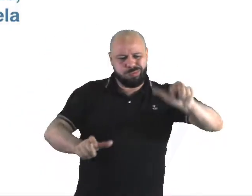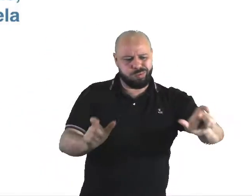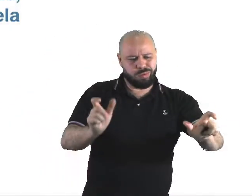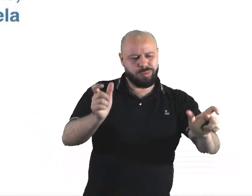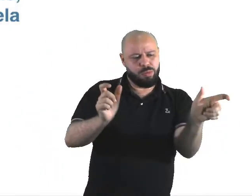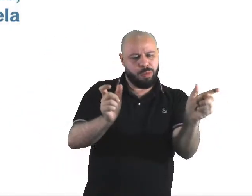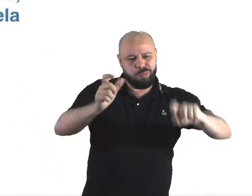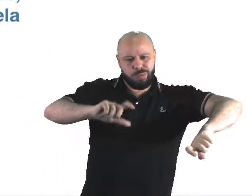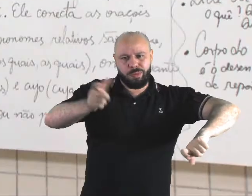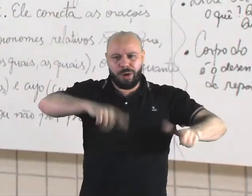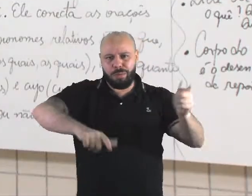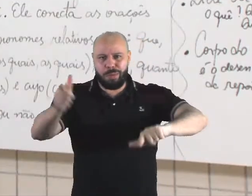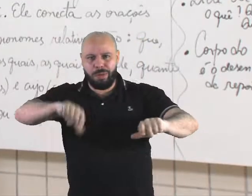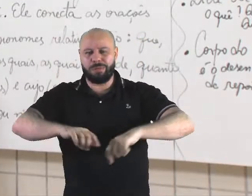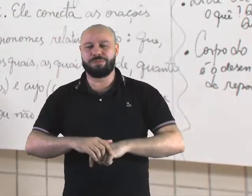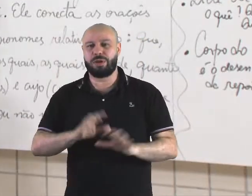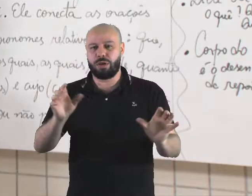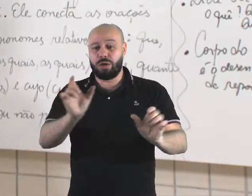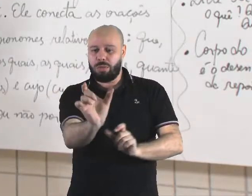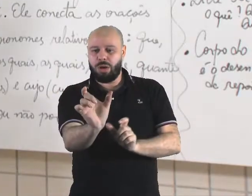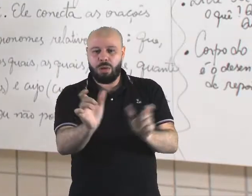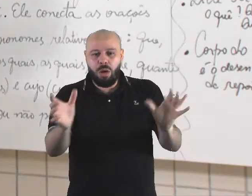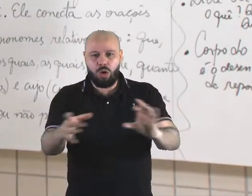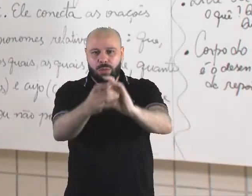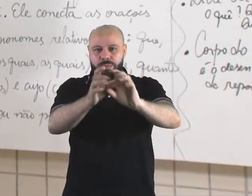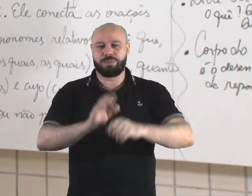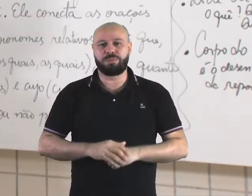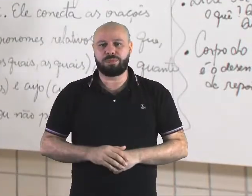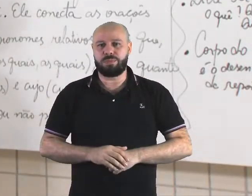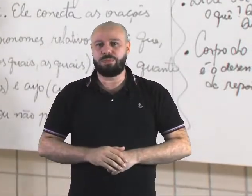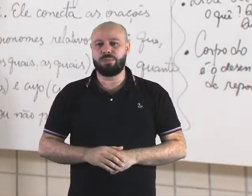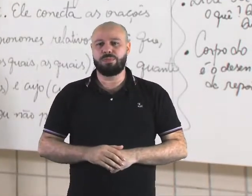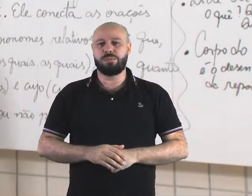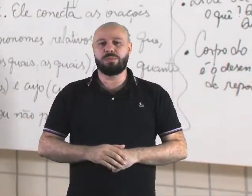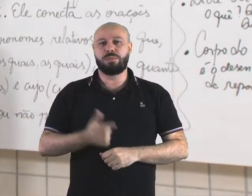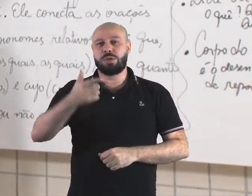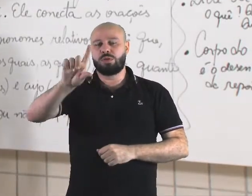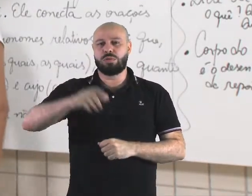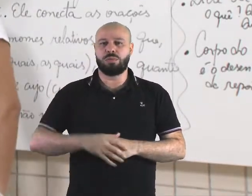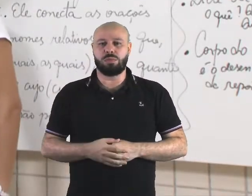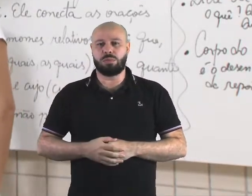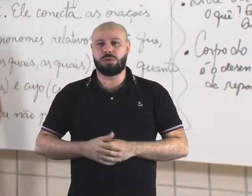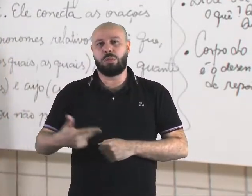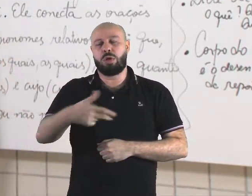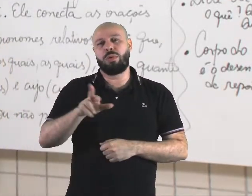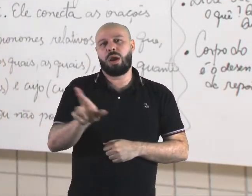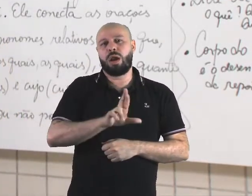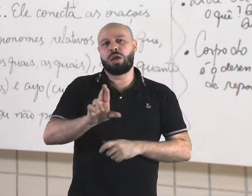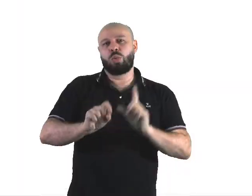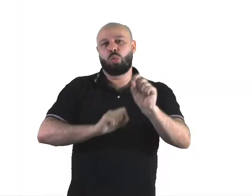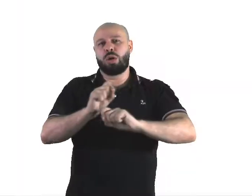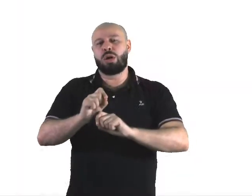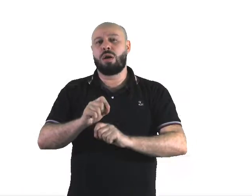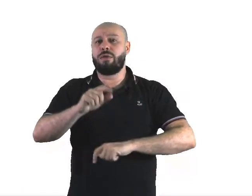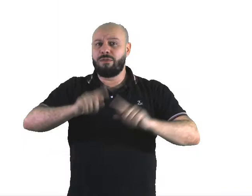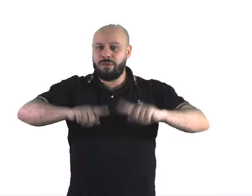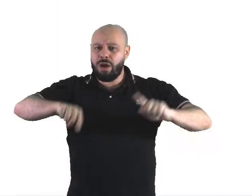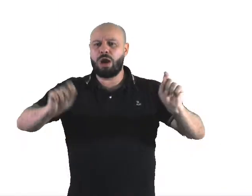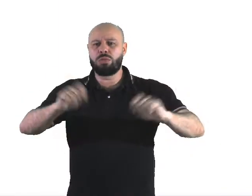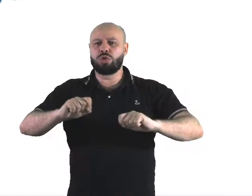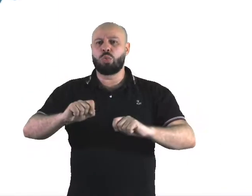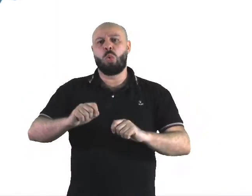se liga à outra, tá? Próximo. Os pronomes relativos podem ser variáveis